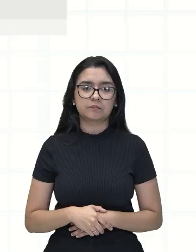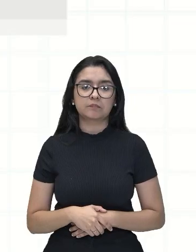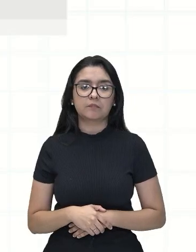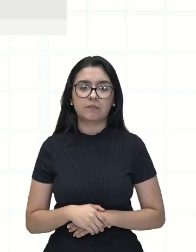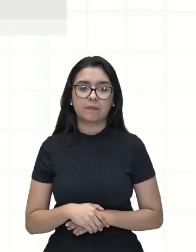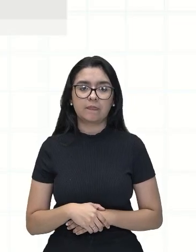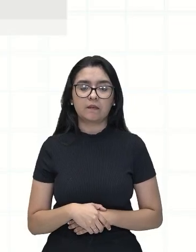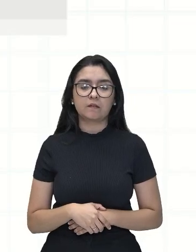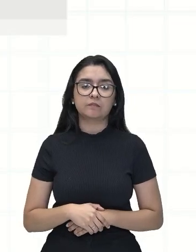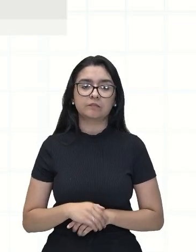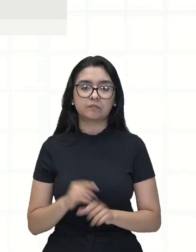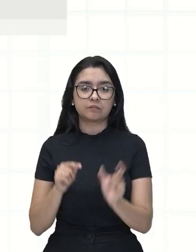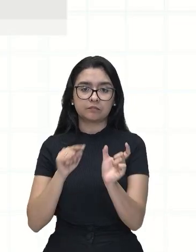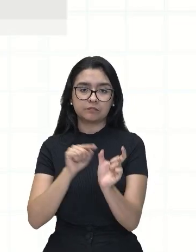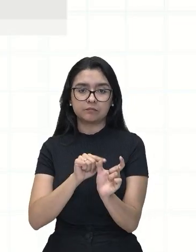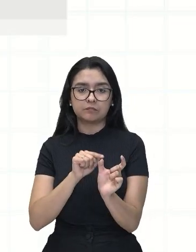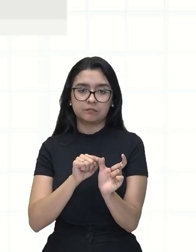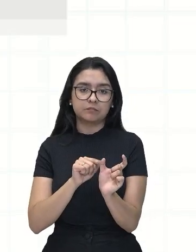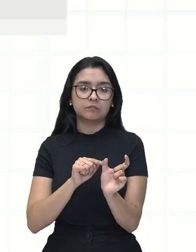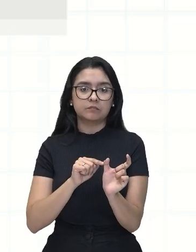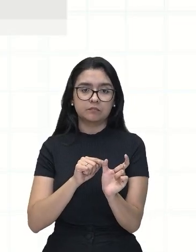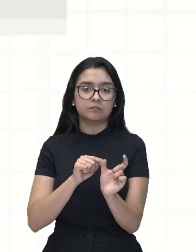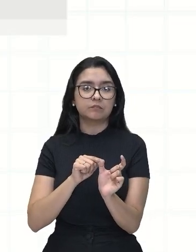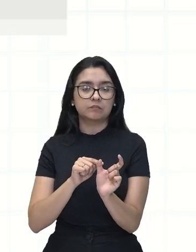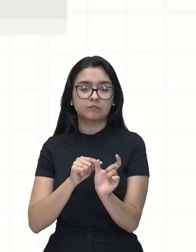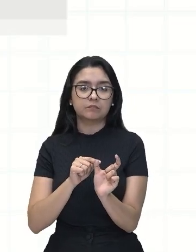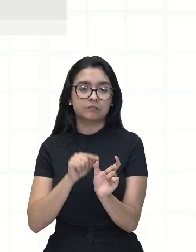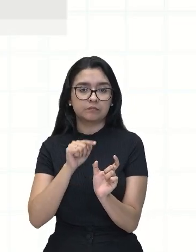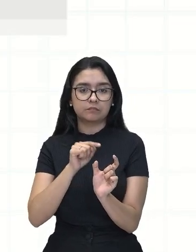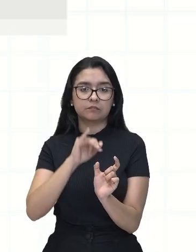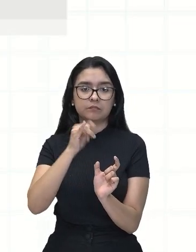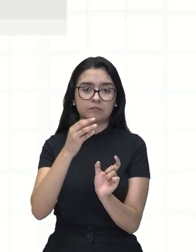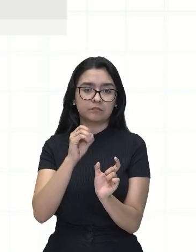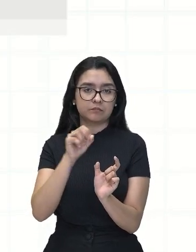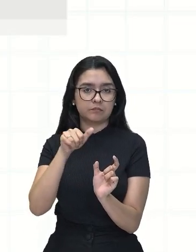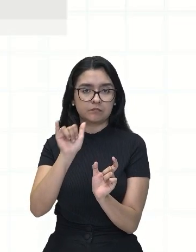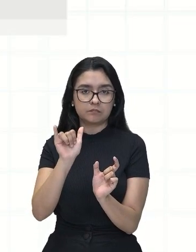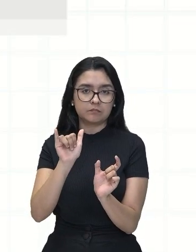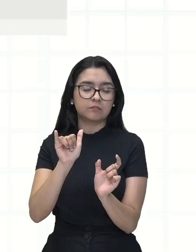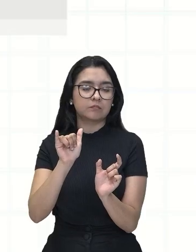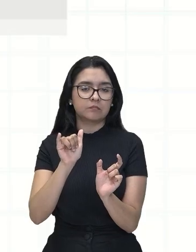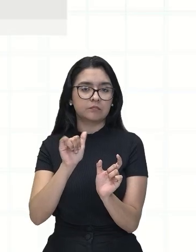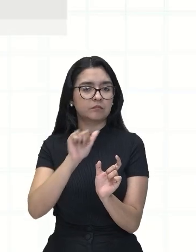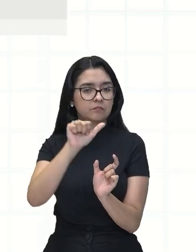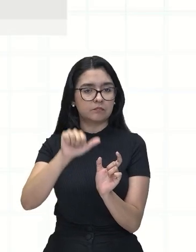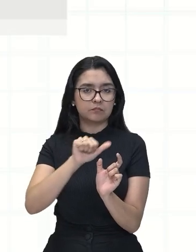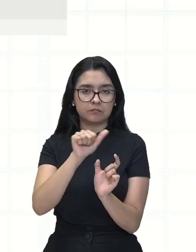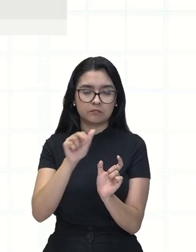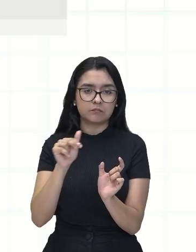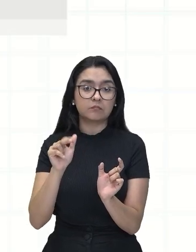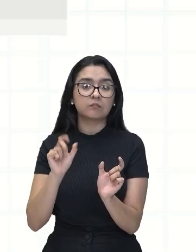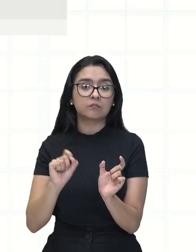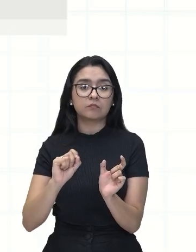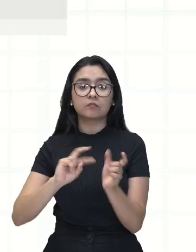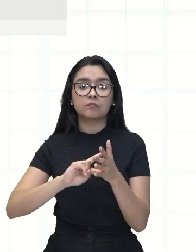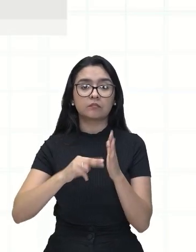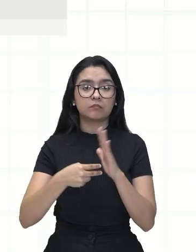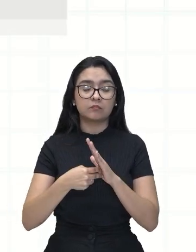Então, a raiz é aquela parte que não vai mudar, que é joy, joy, que